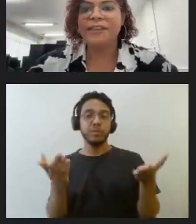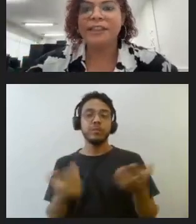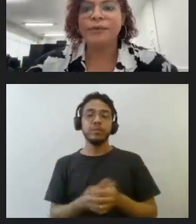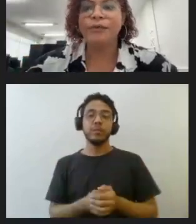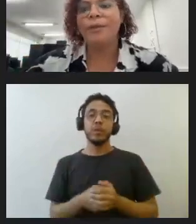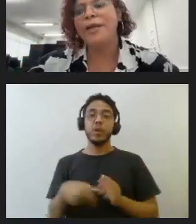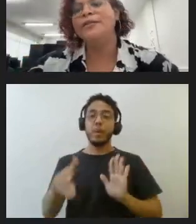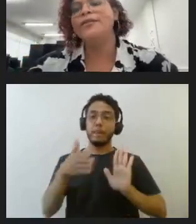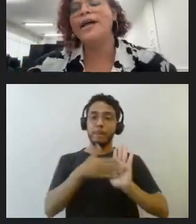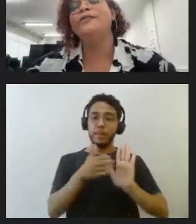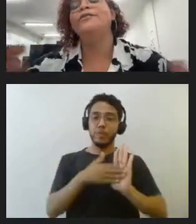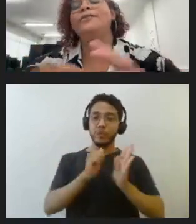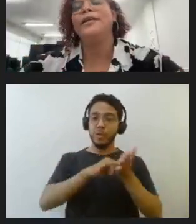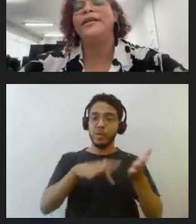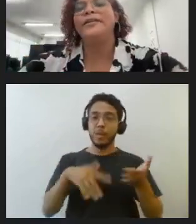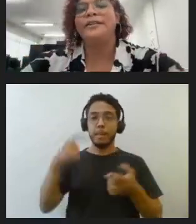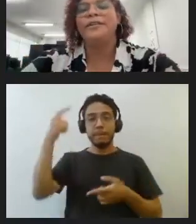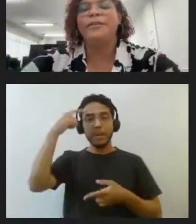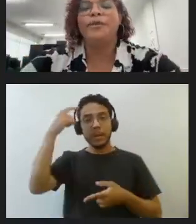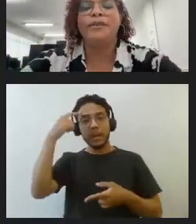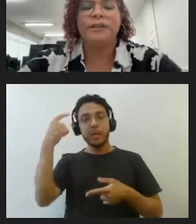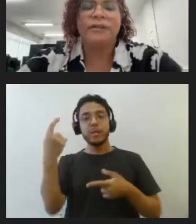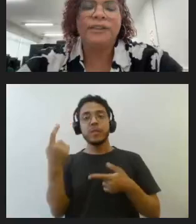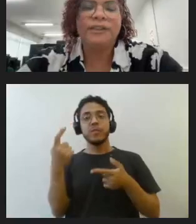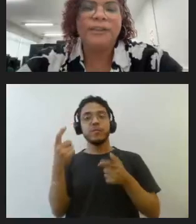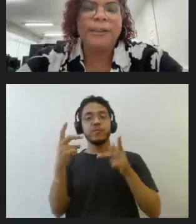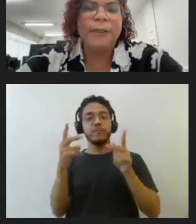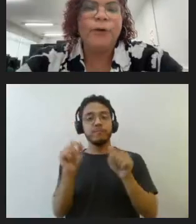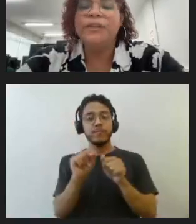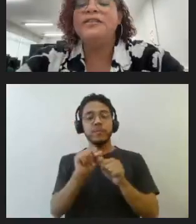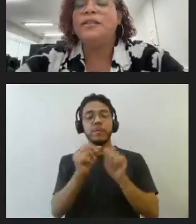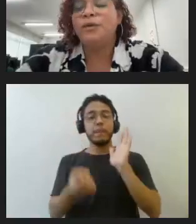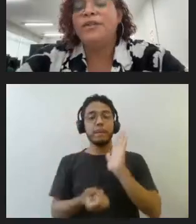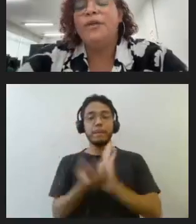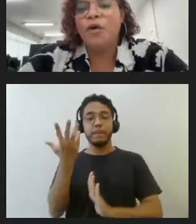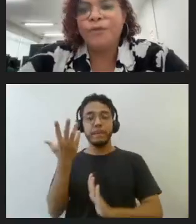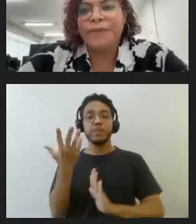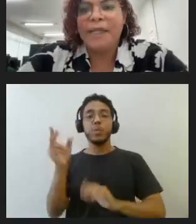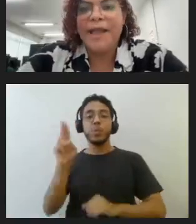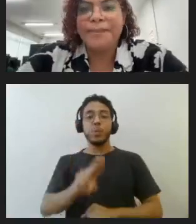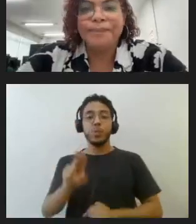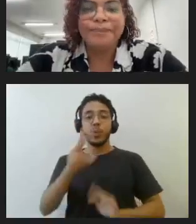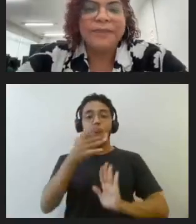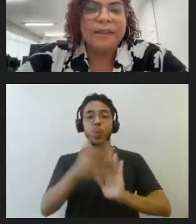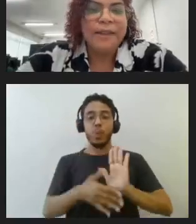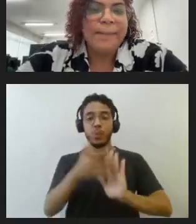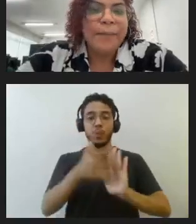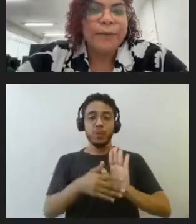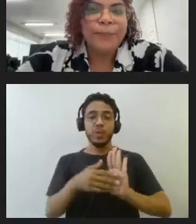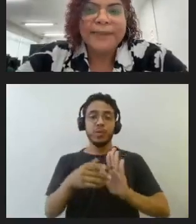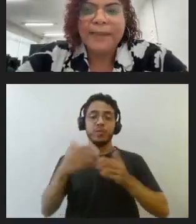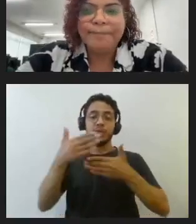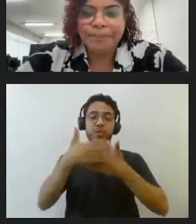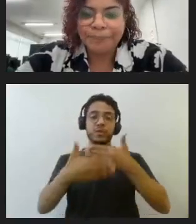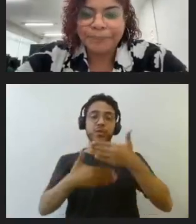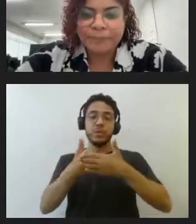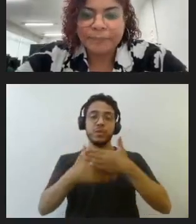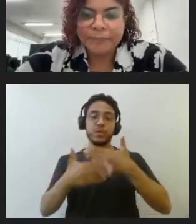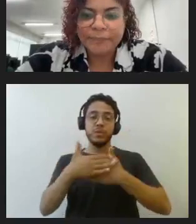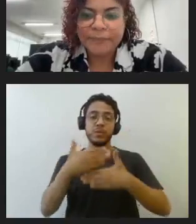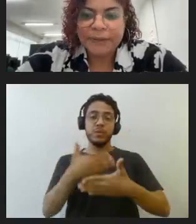pensando em fazer justamente o lado de produção, utilizando o roteiro como um slide. Pode passar.